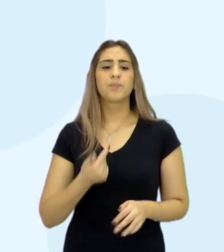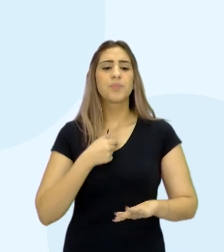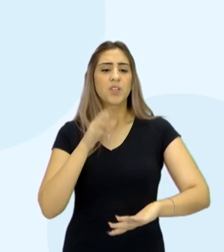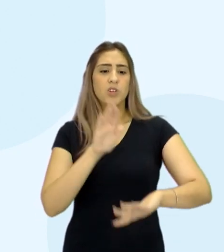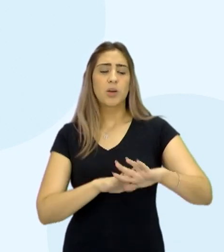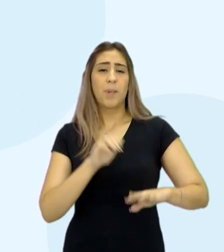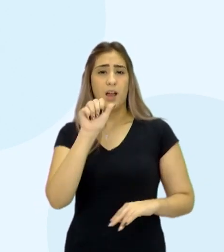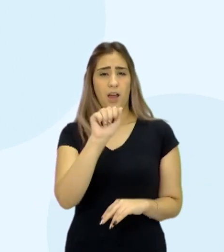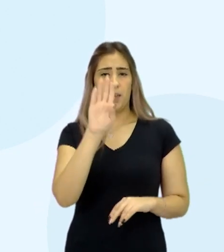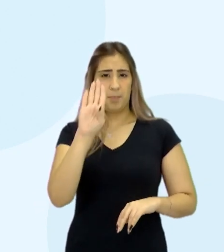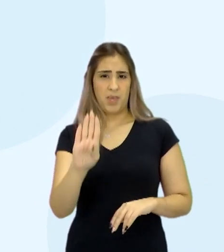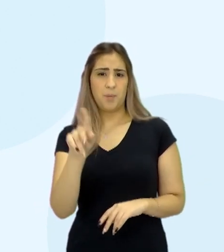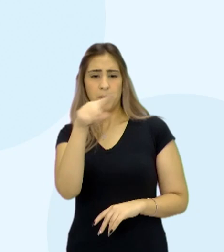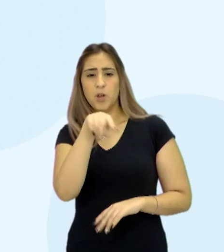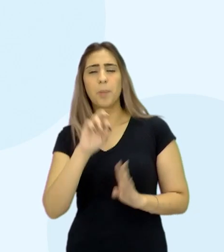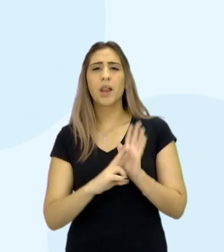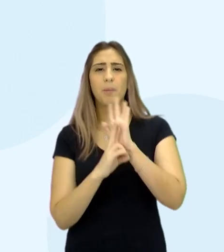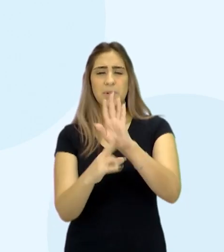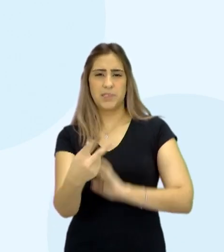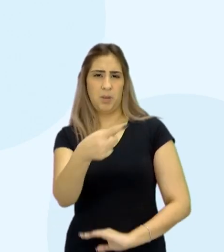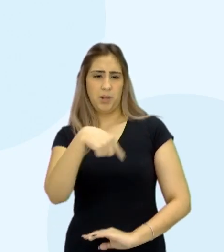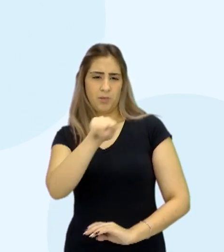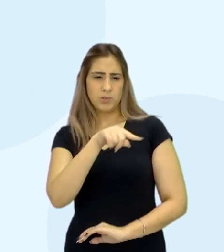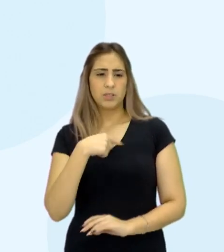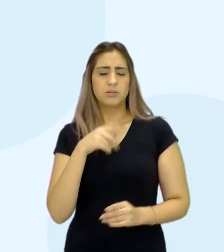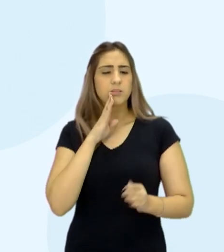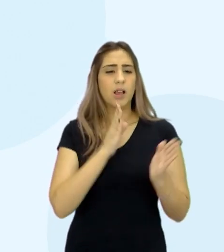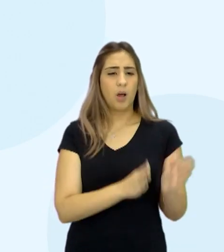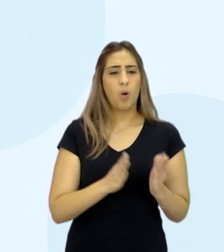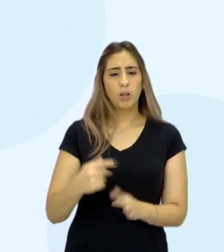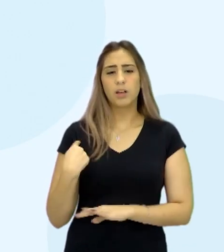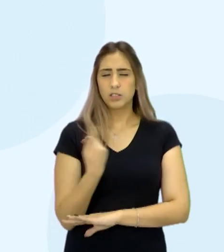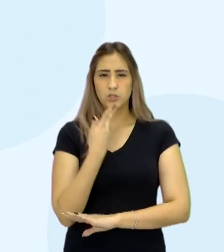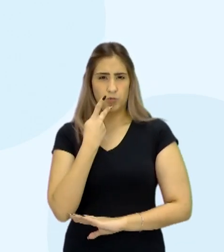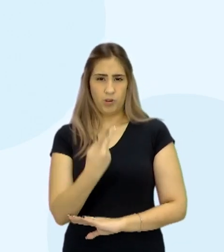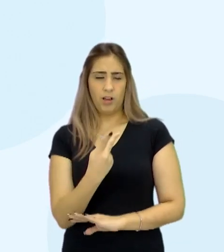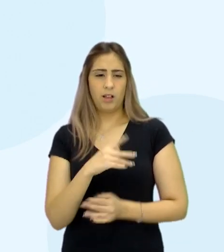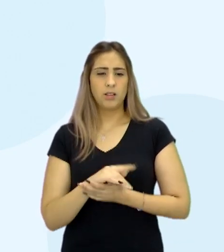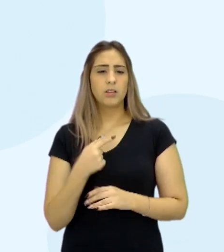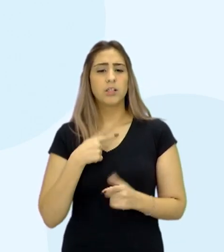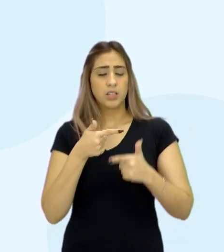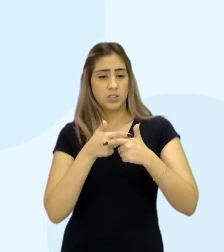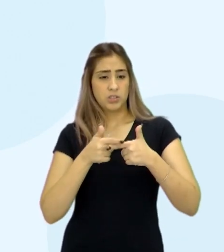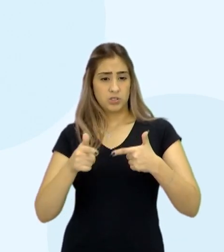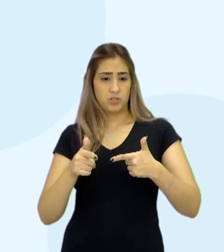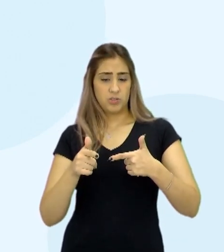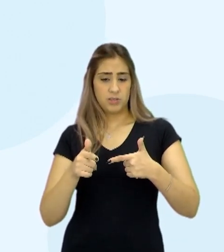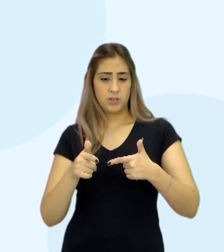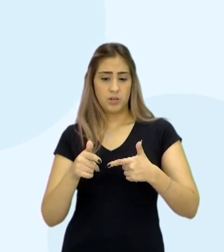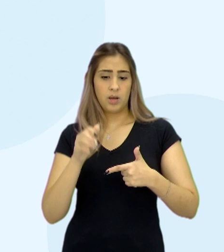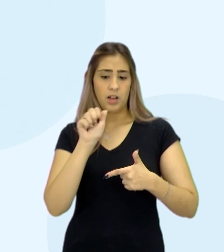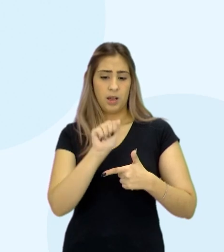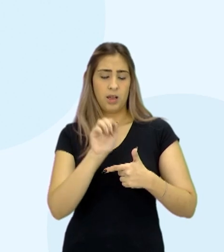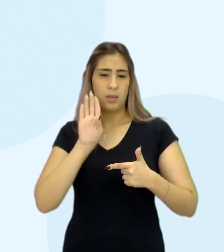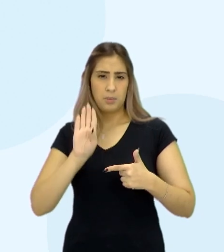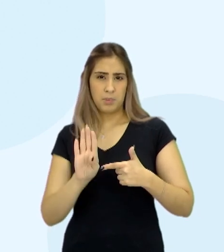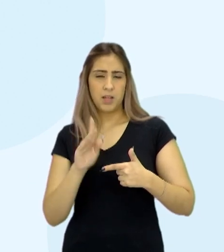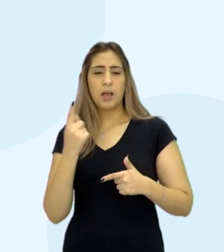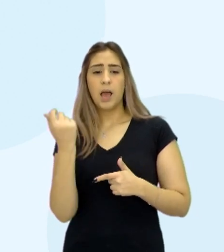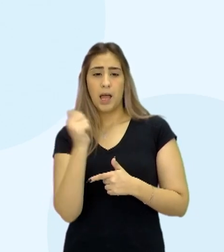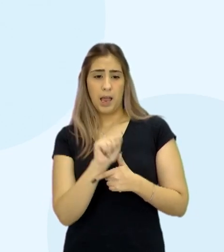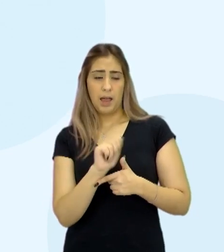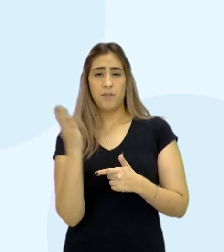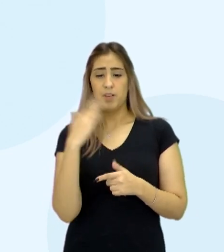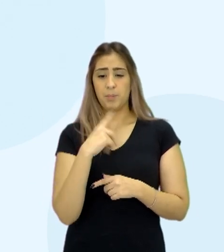A e B. Só para representar, ó, na ordem que a gente fala. Então, a divisão entre A e B. Então, o A vem primeiro,